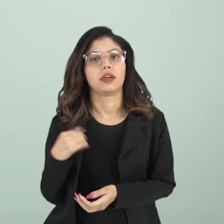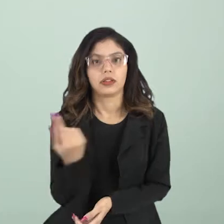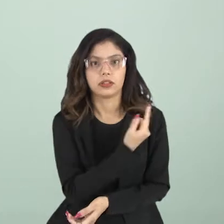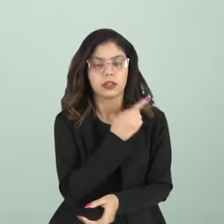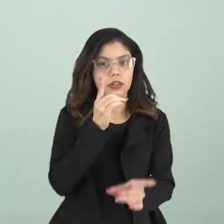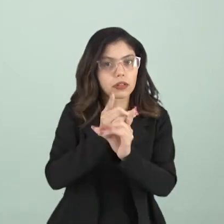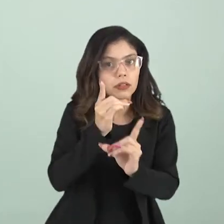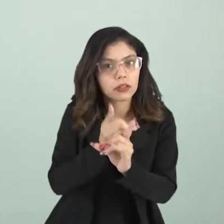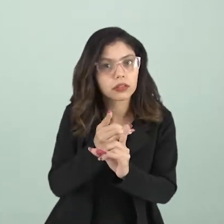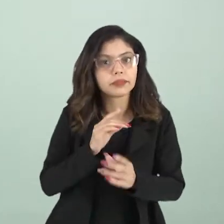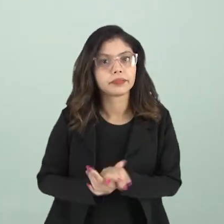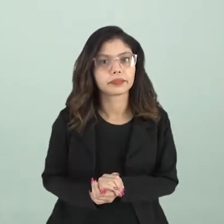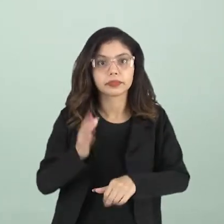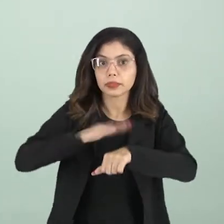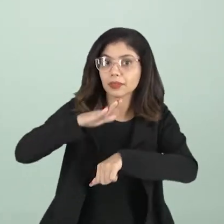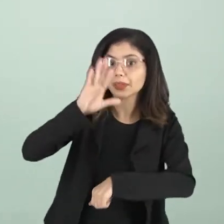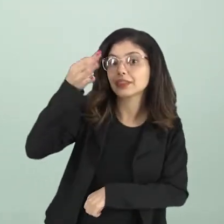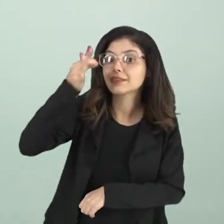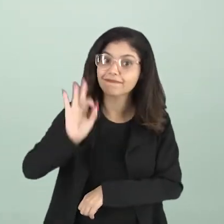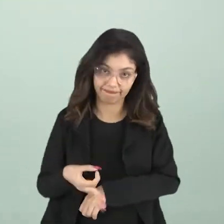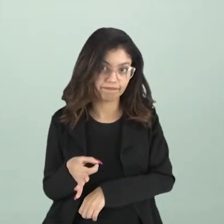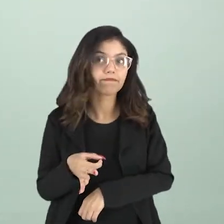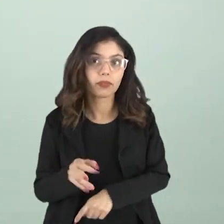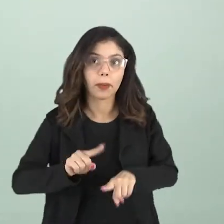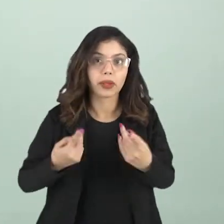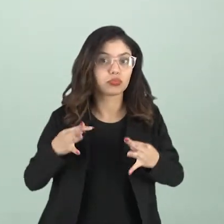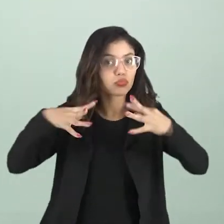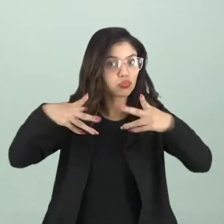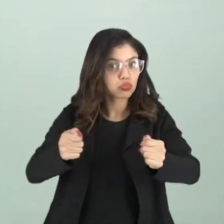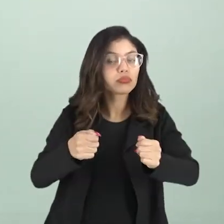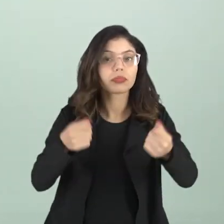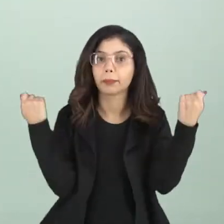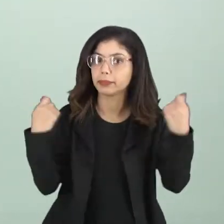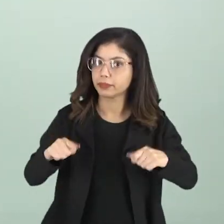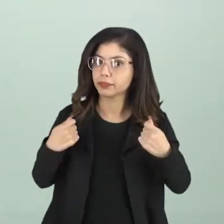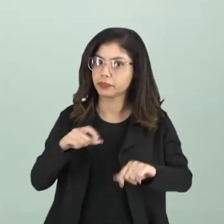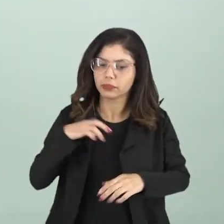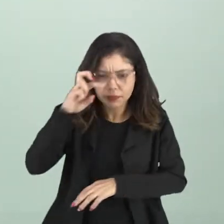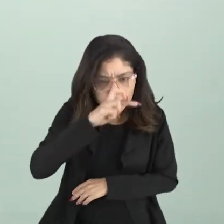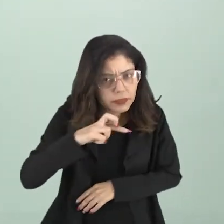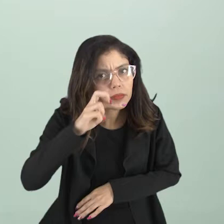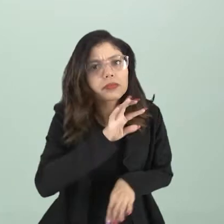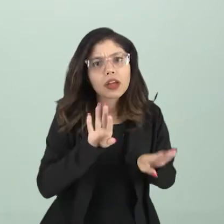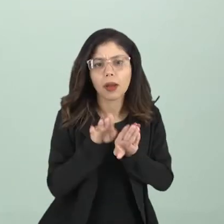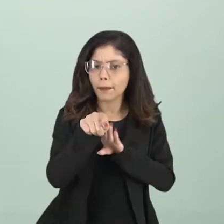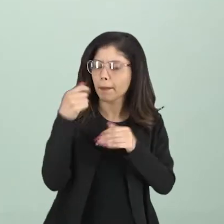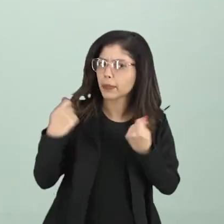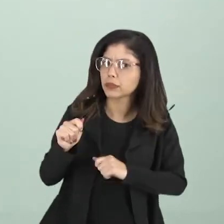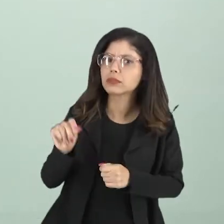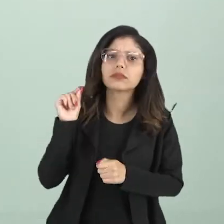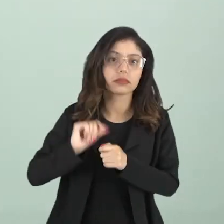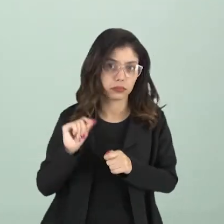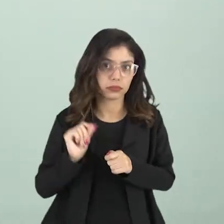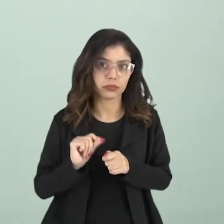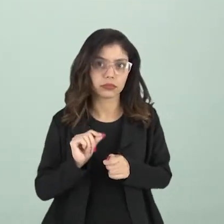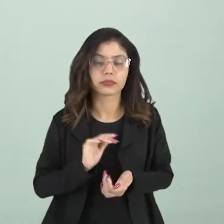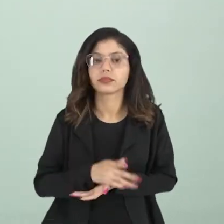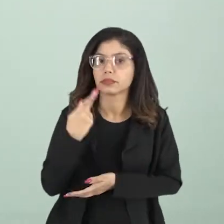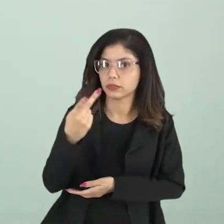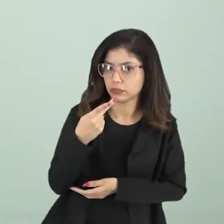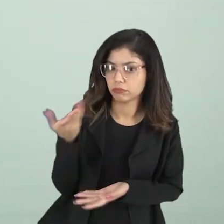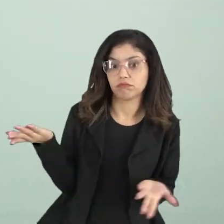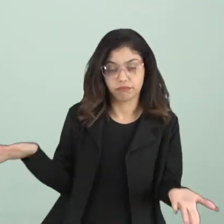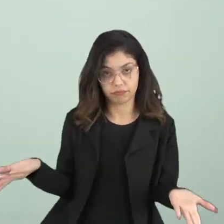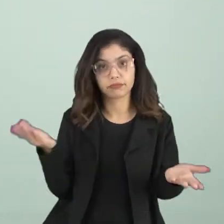nós identificarmos a mais correta. Tudo depende do tipo de análise que você pretende fazer a respeito